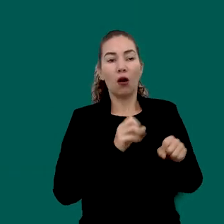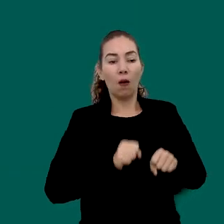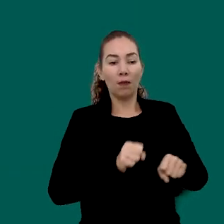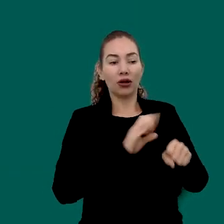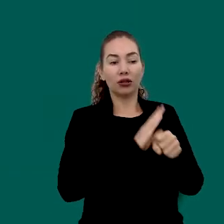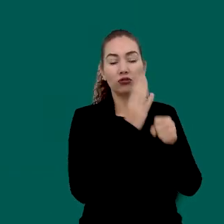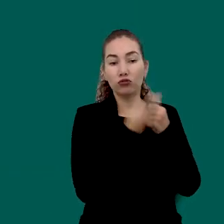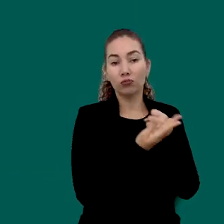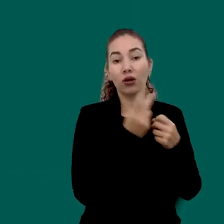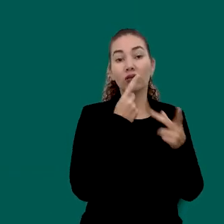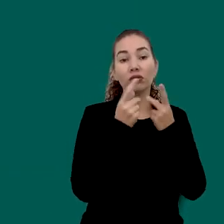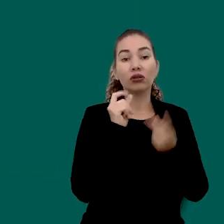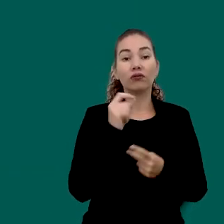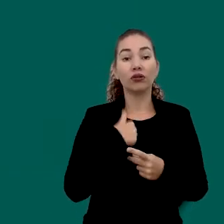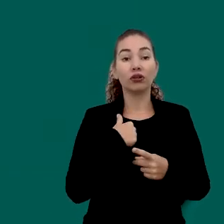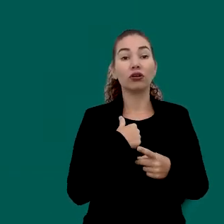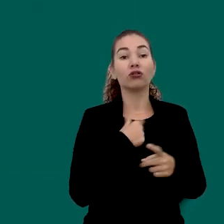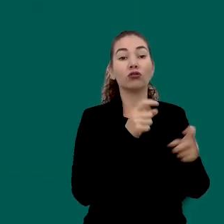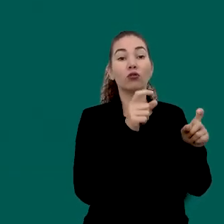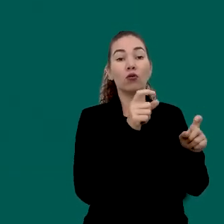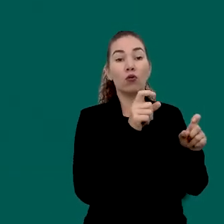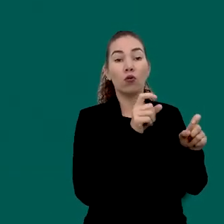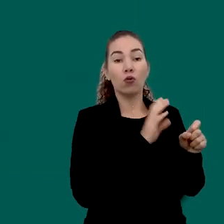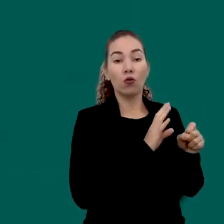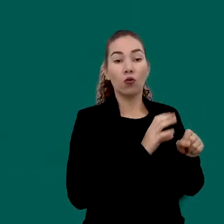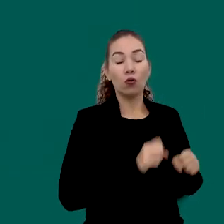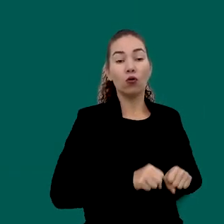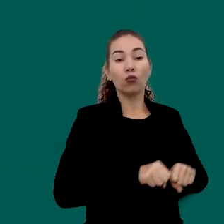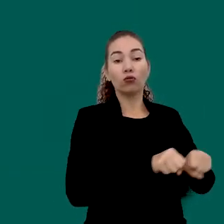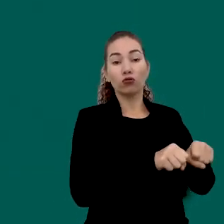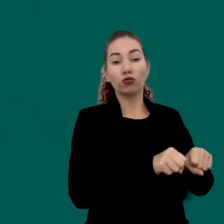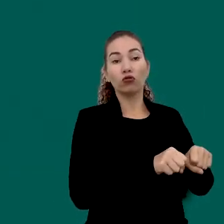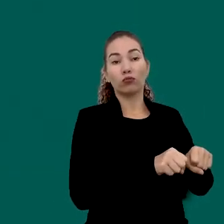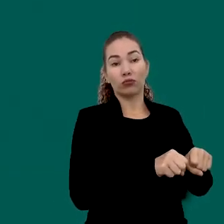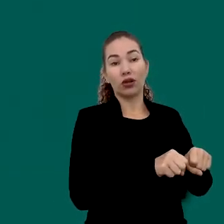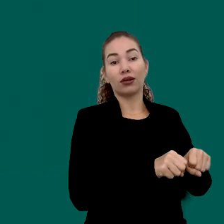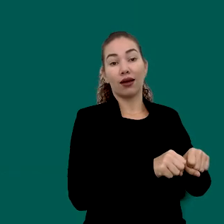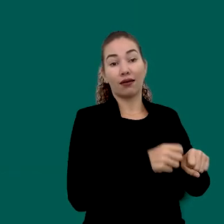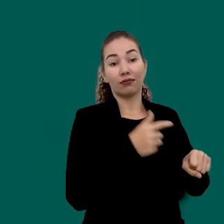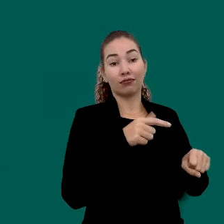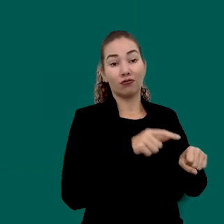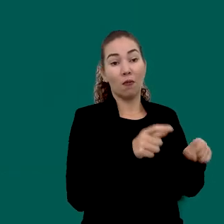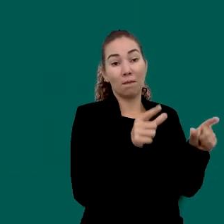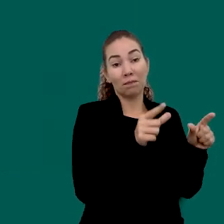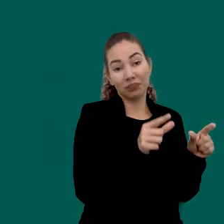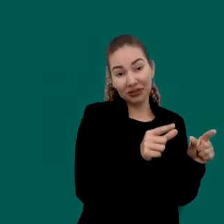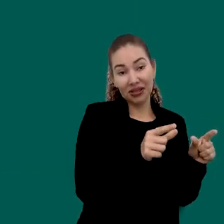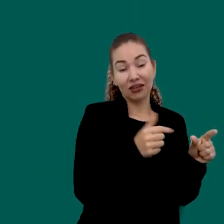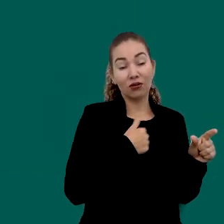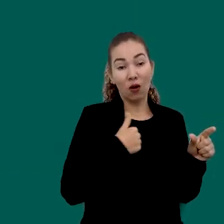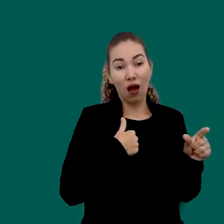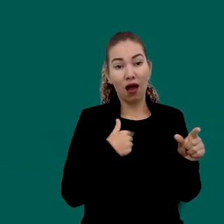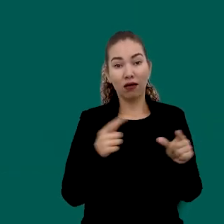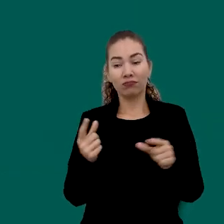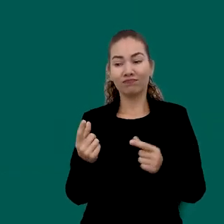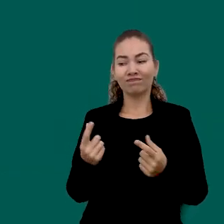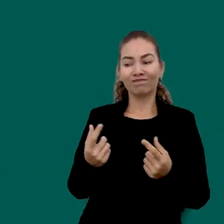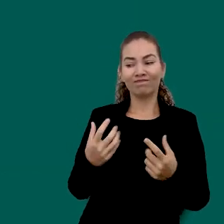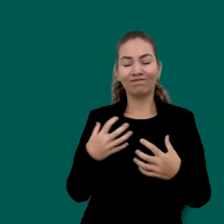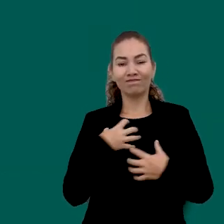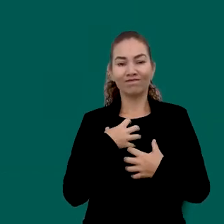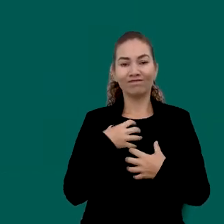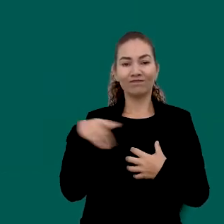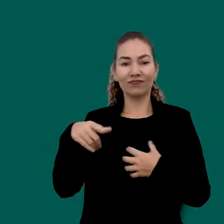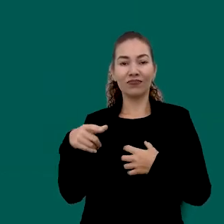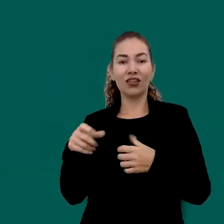Né? Então, ou seja, não é um mercado de bairro que está dizendo, olha só, no digital eu posso incomodar um cara que é gigante, um cara que fatura